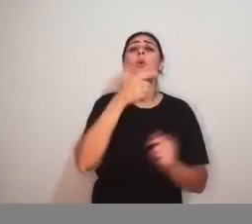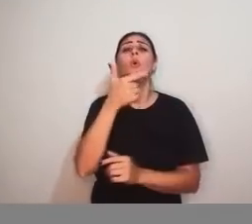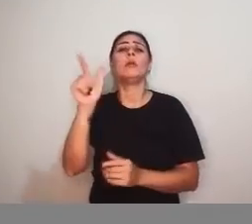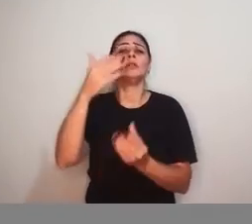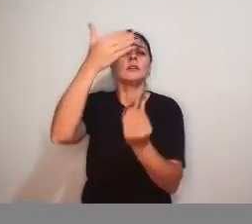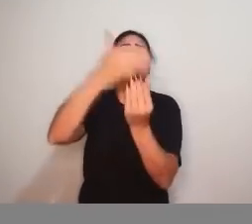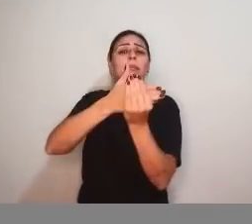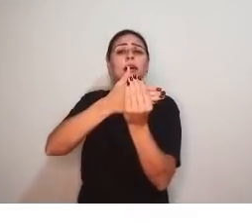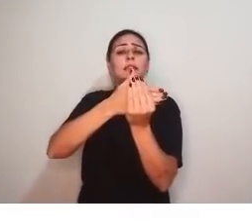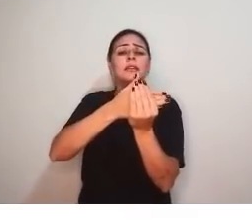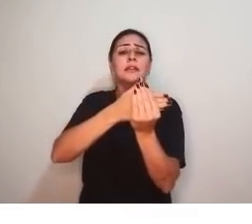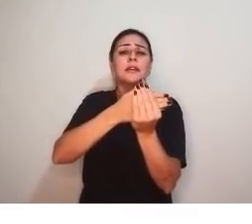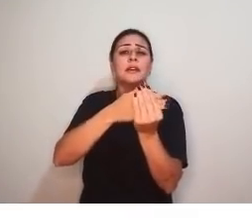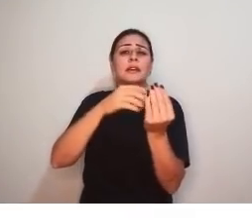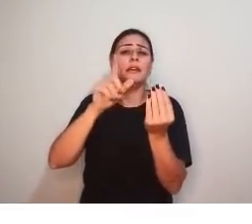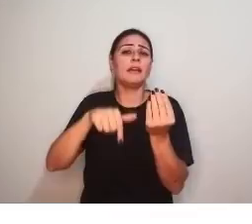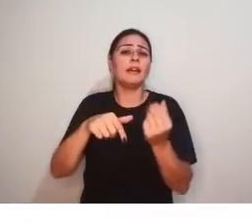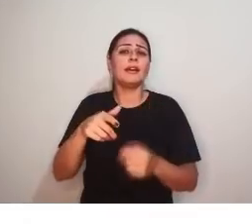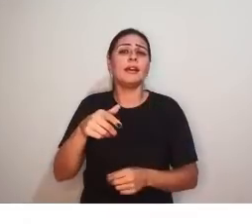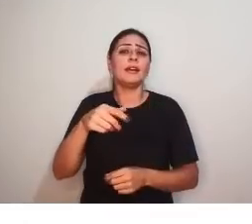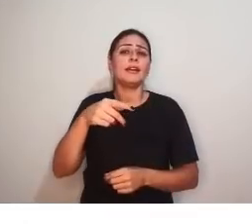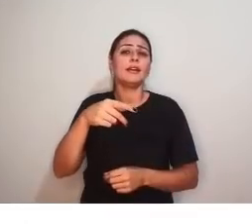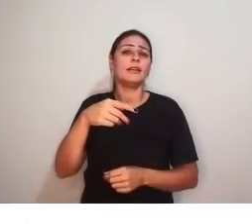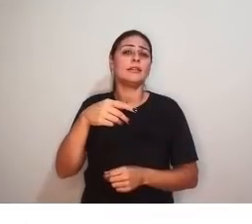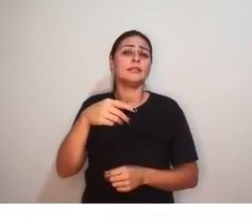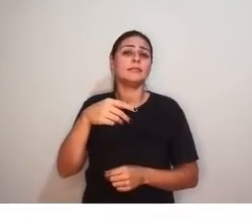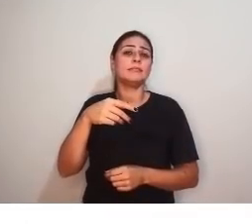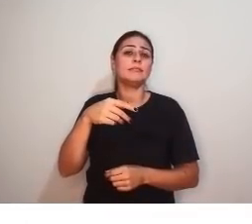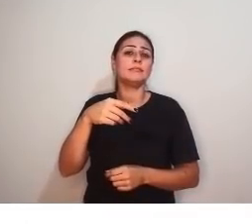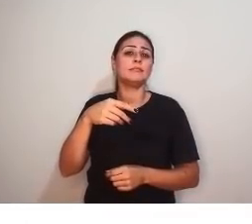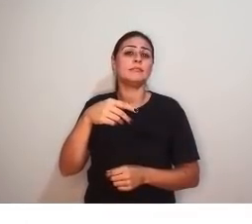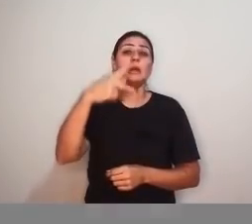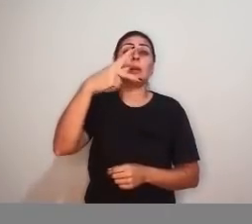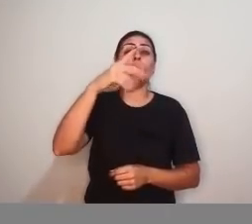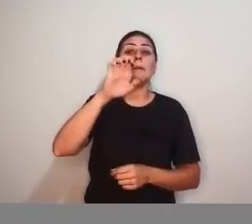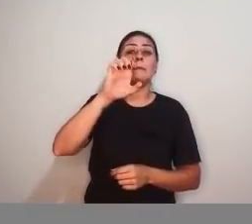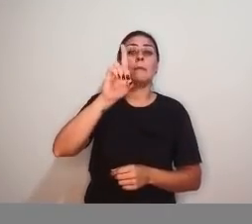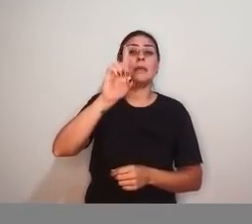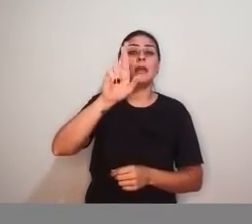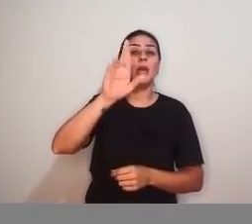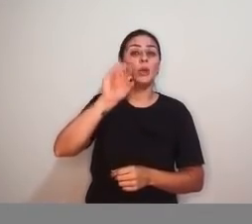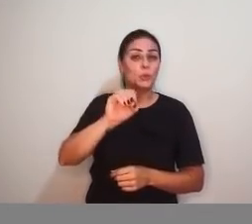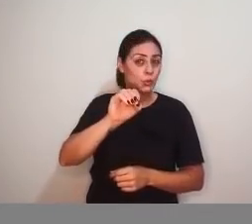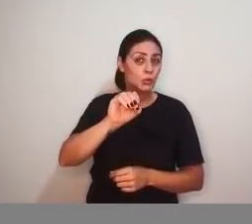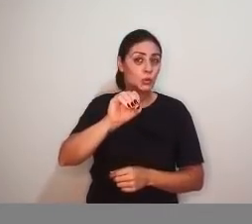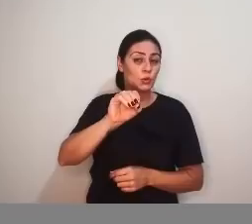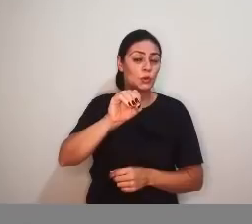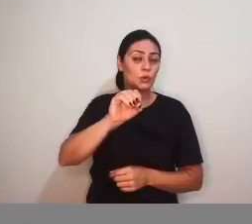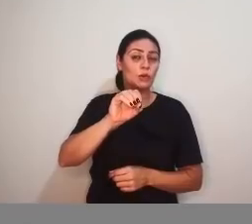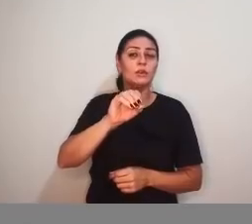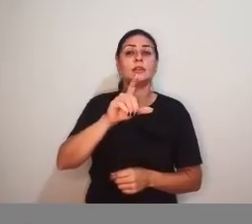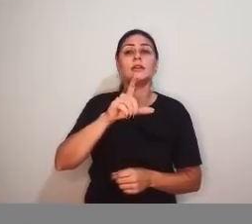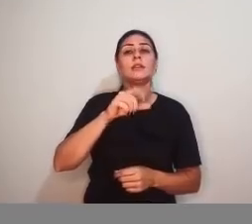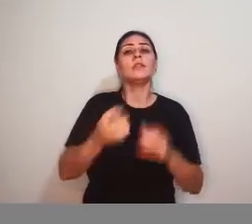Letícia Maria, aí você vai criar lá uma outra pastinha, que é a pastinha do João